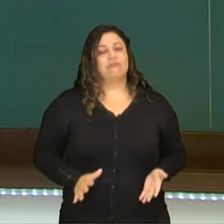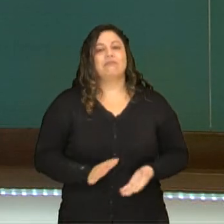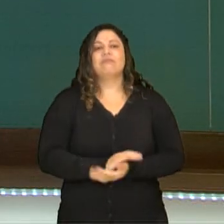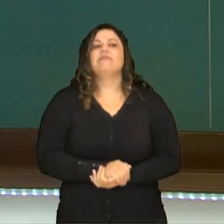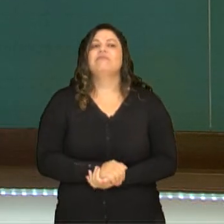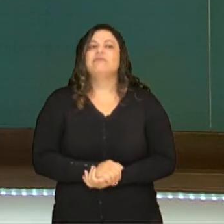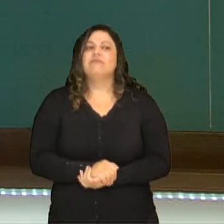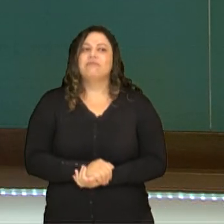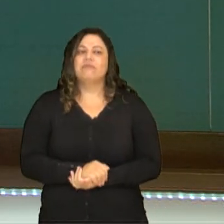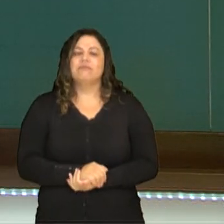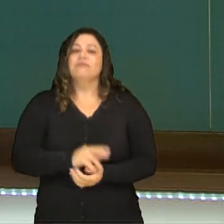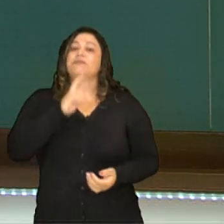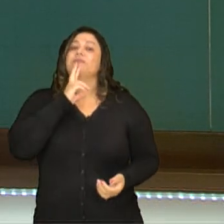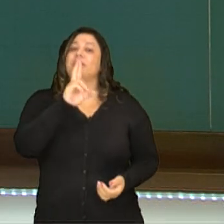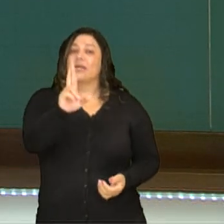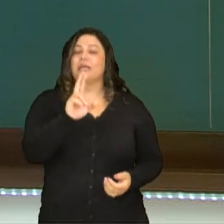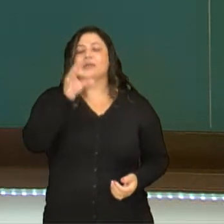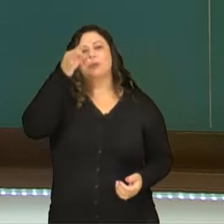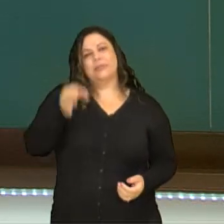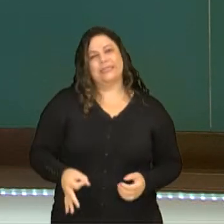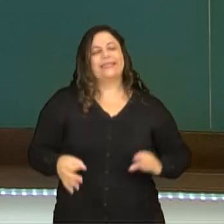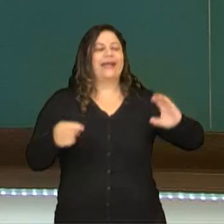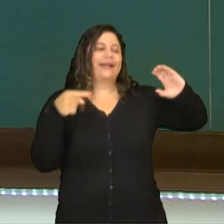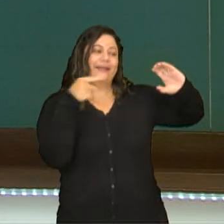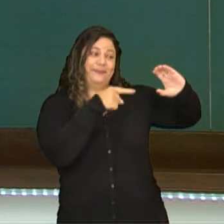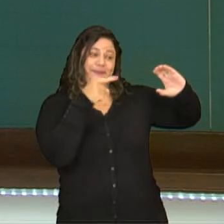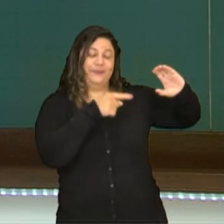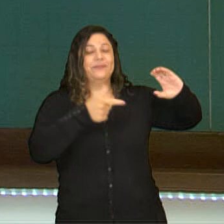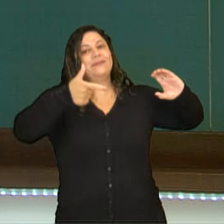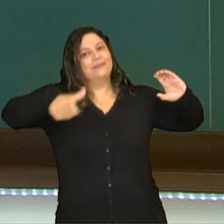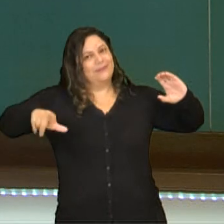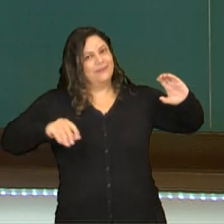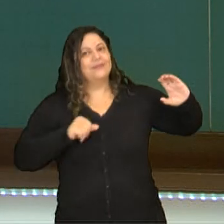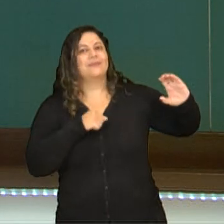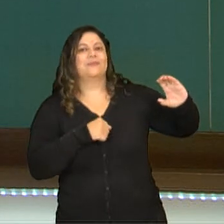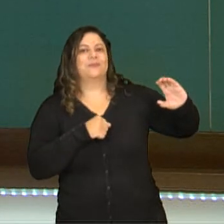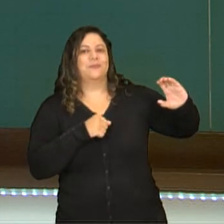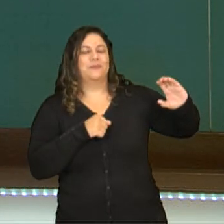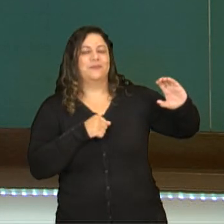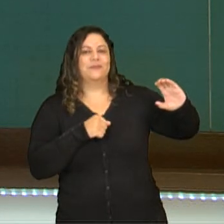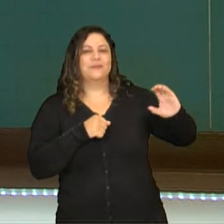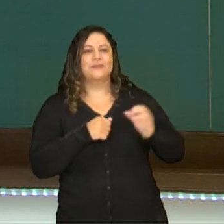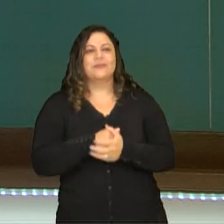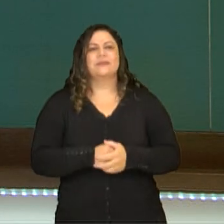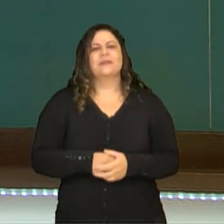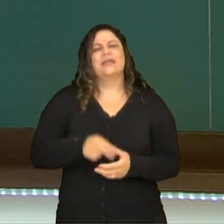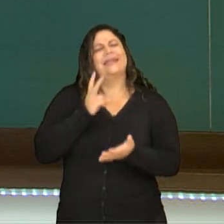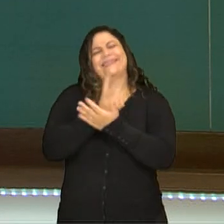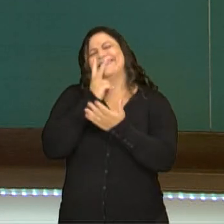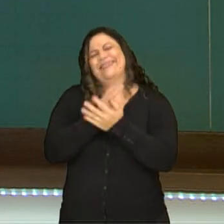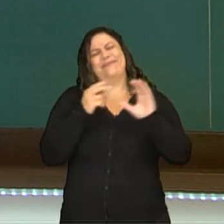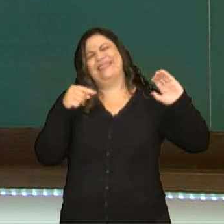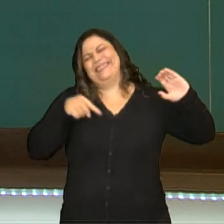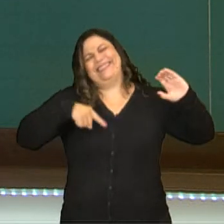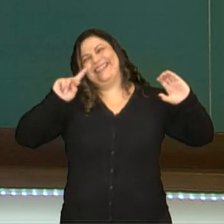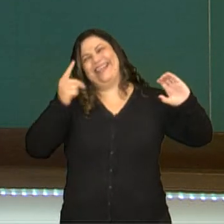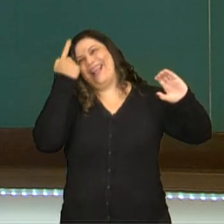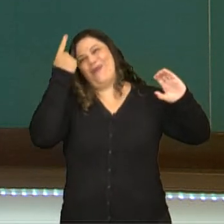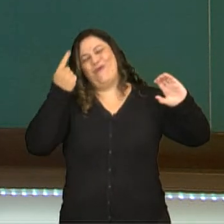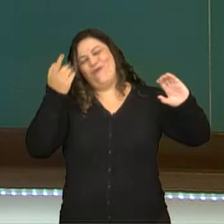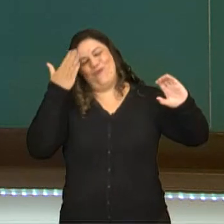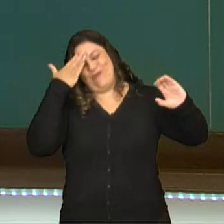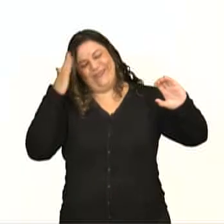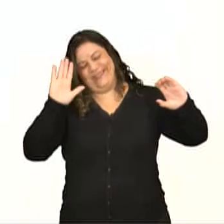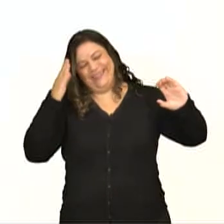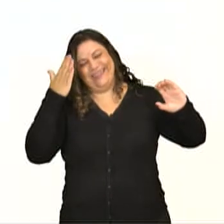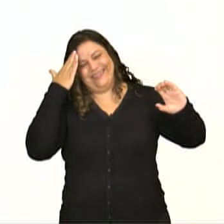exercício. Então, resposta certa, de novo, letra C. Eu só ponho letra C porque é a única que eu sei fazer aqui, né, gente? A outra eu não